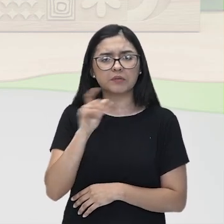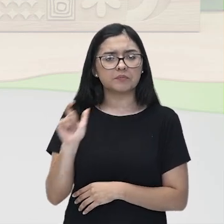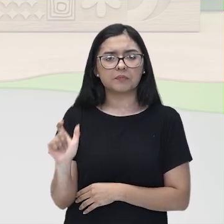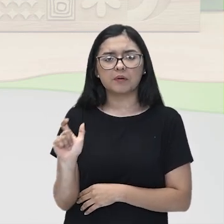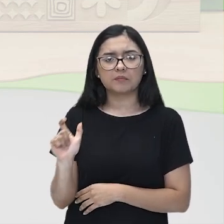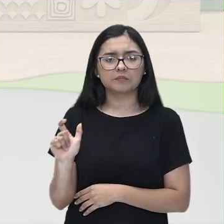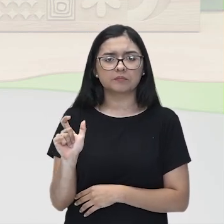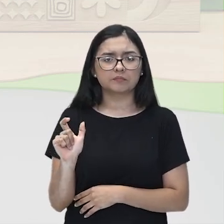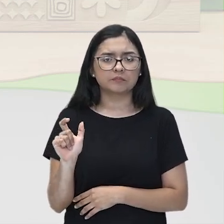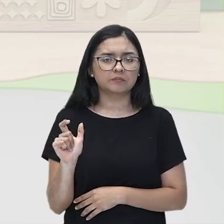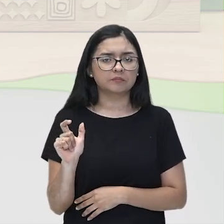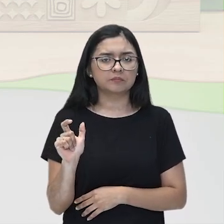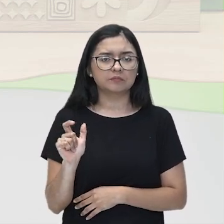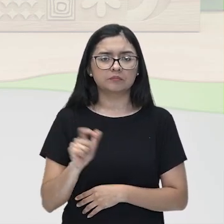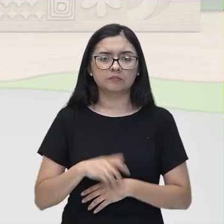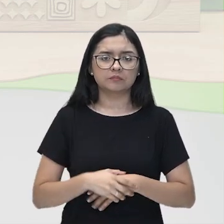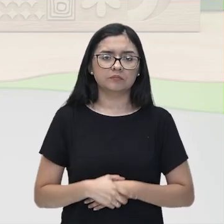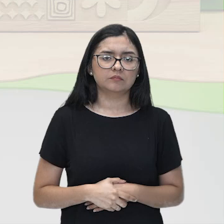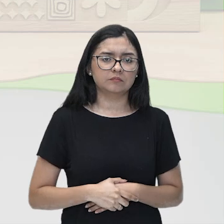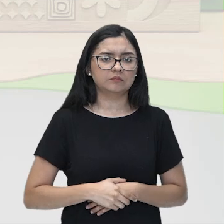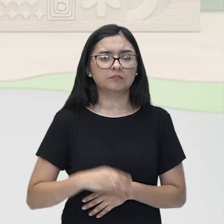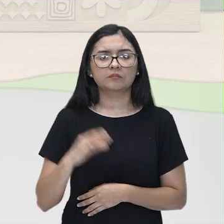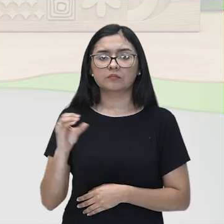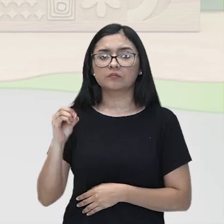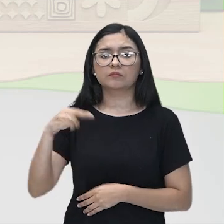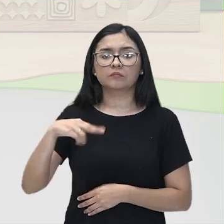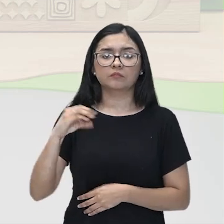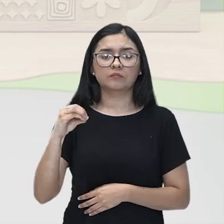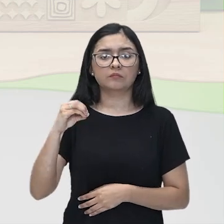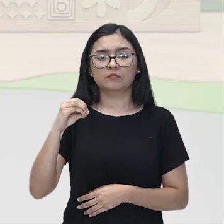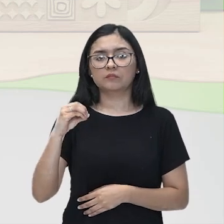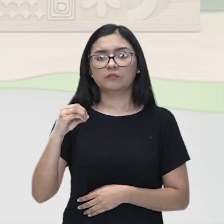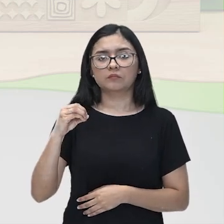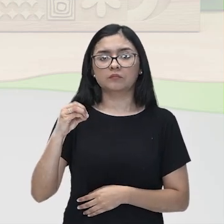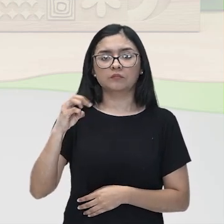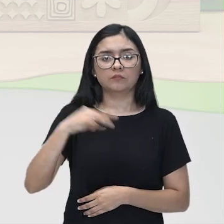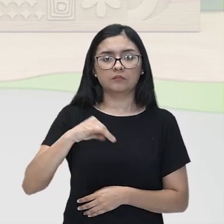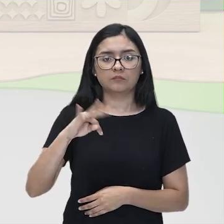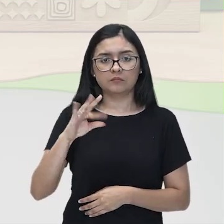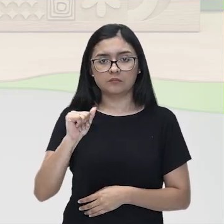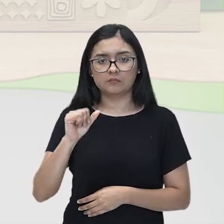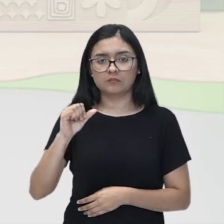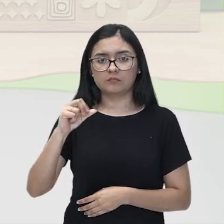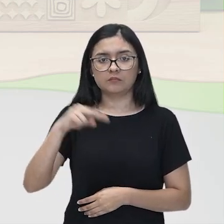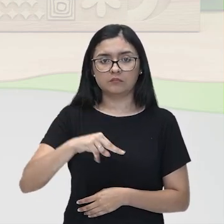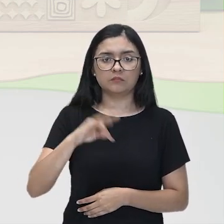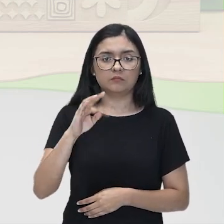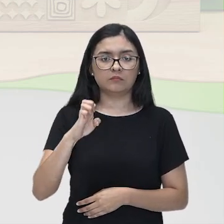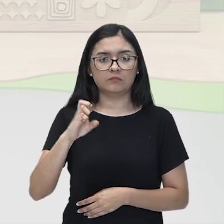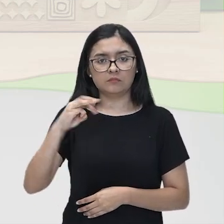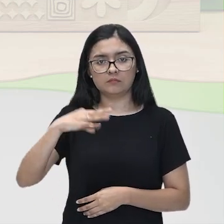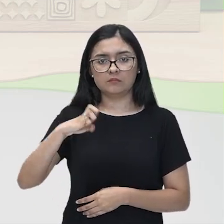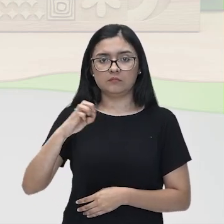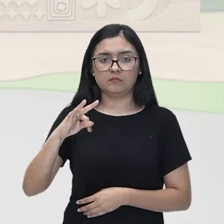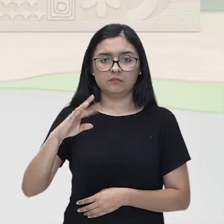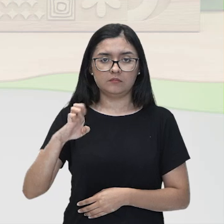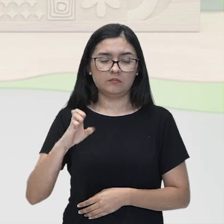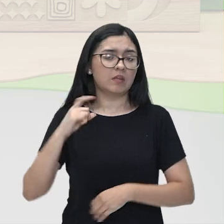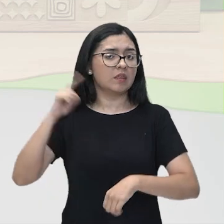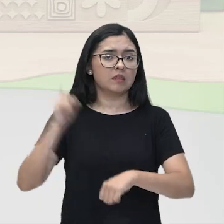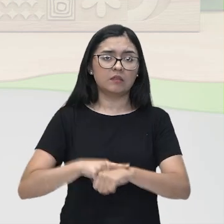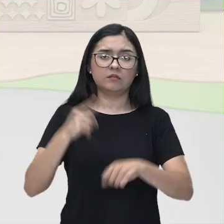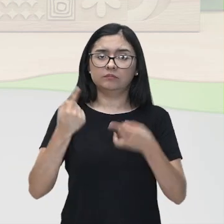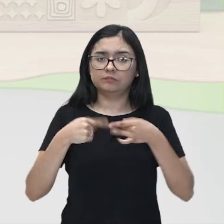palavra, concomitantemente. Significa que é realizado ao mesmo tempo. Então, o movimento